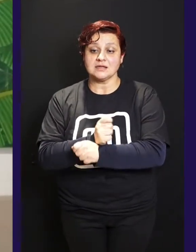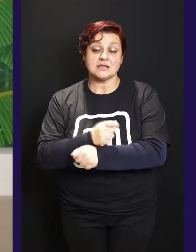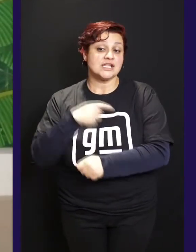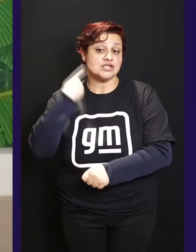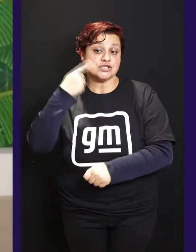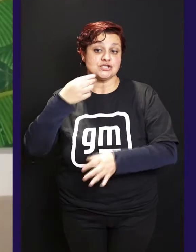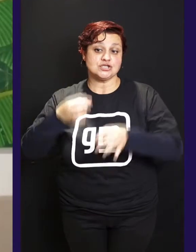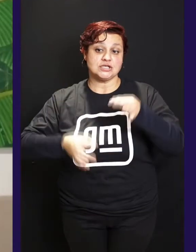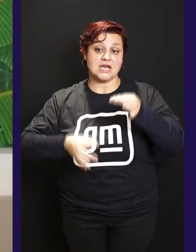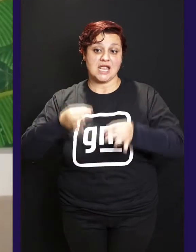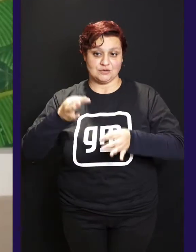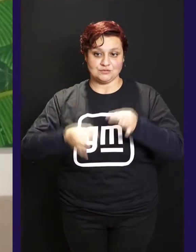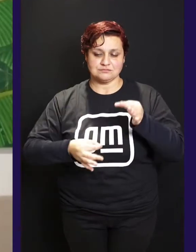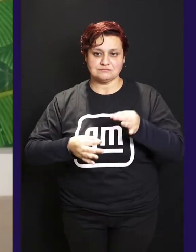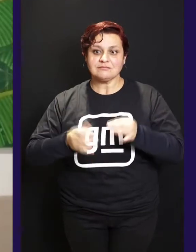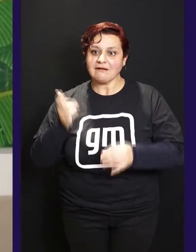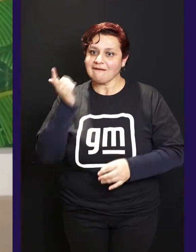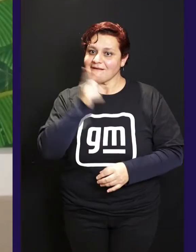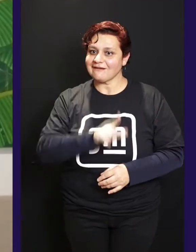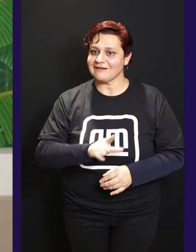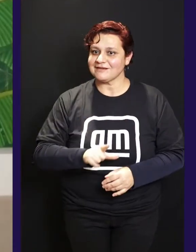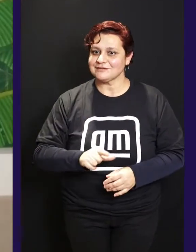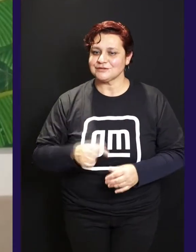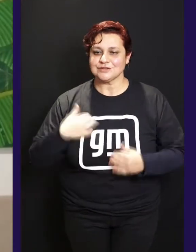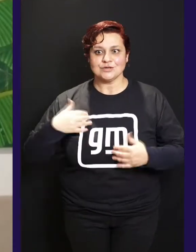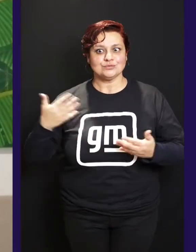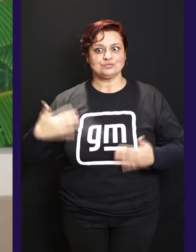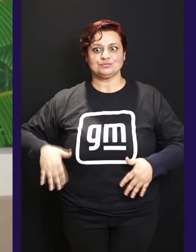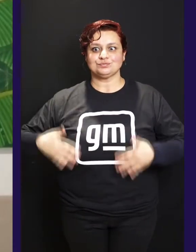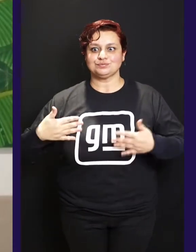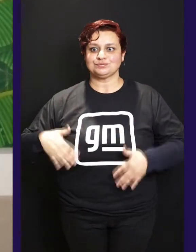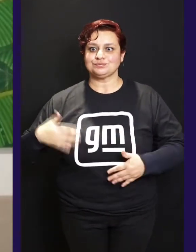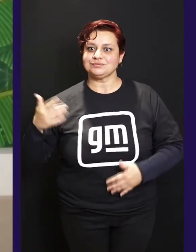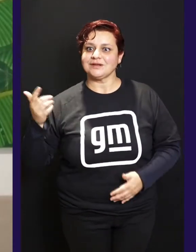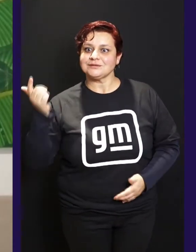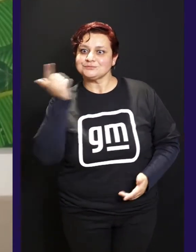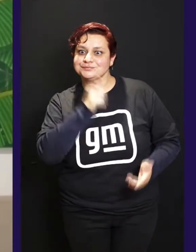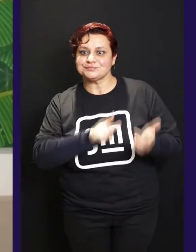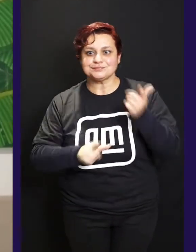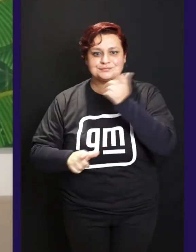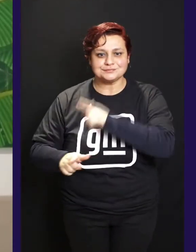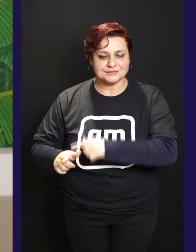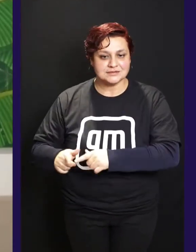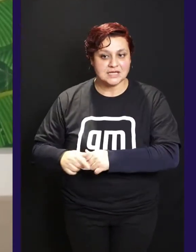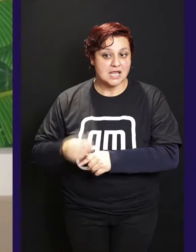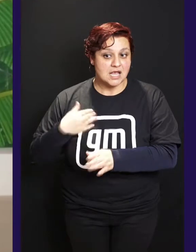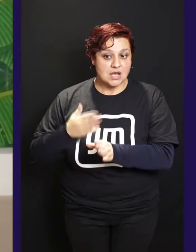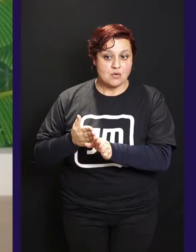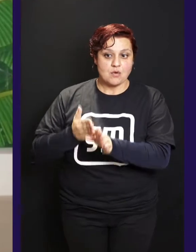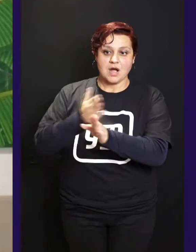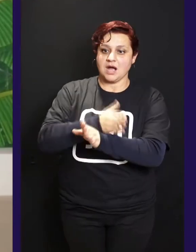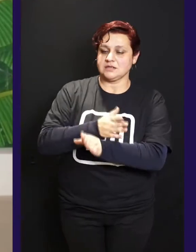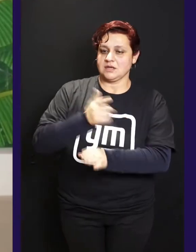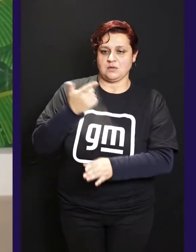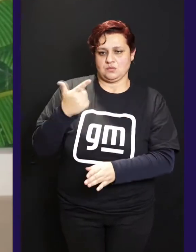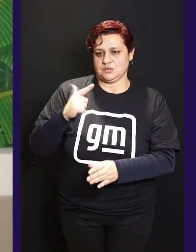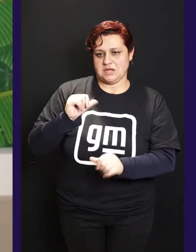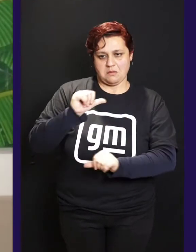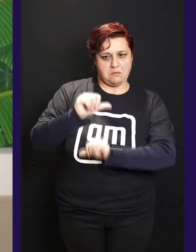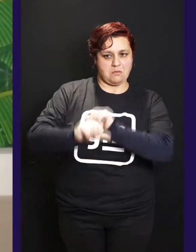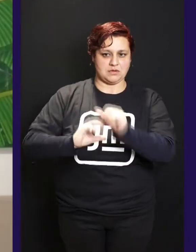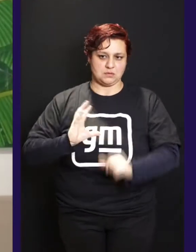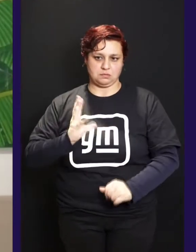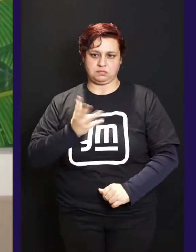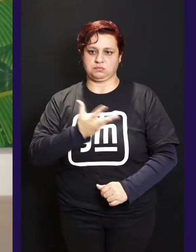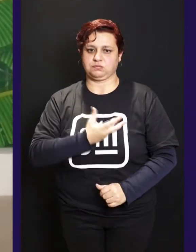E foi um momento bastante especial para mim, né? Uma grande conquista. Eu ainda não tinha passado pelo meu processo de transição de gênero, mas quando eu cheguei